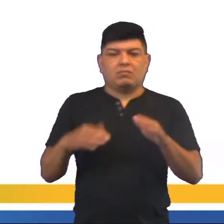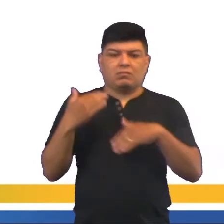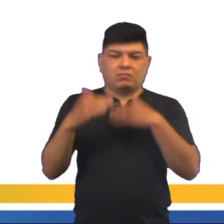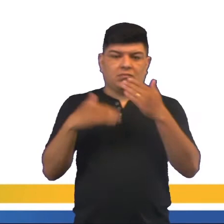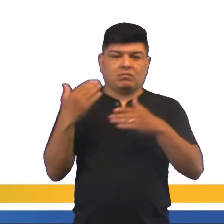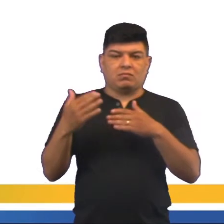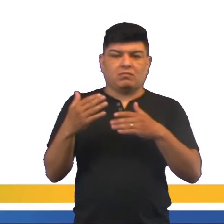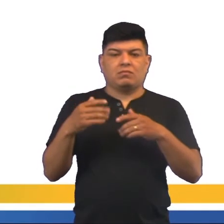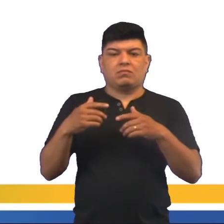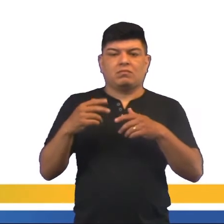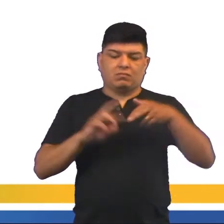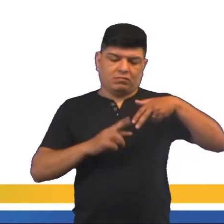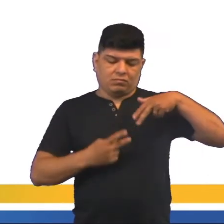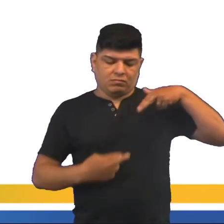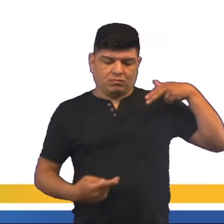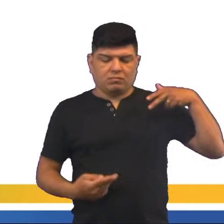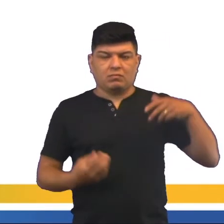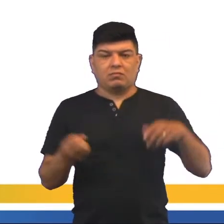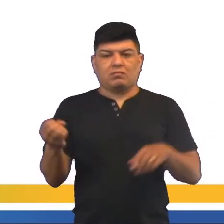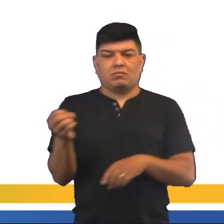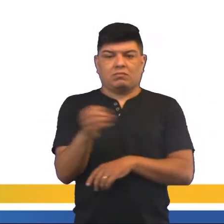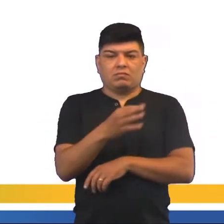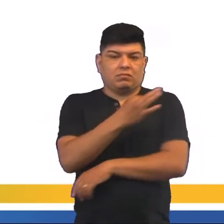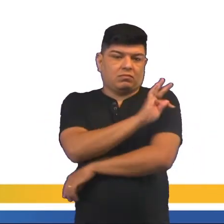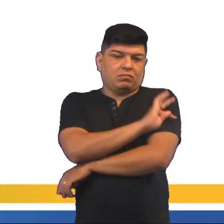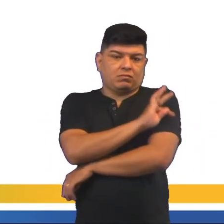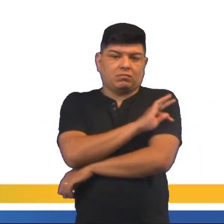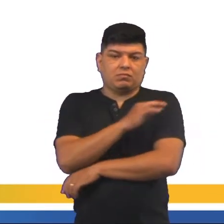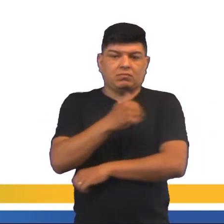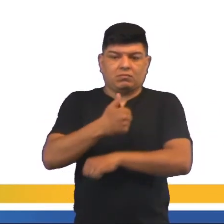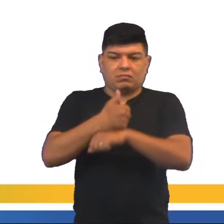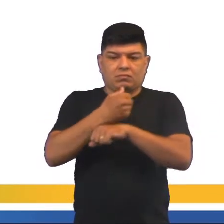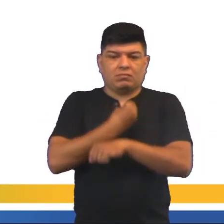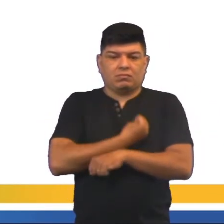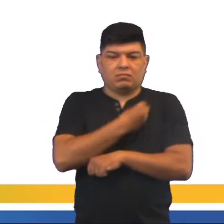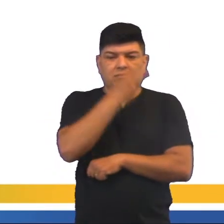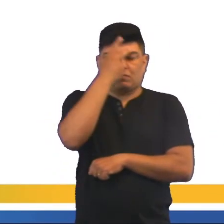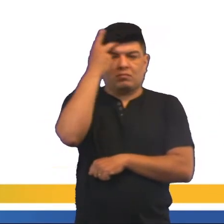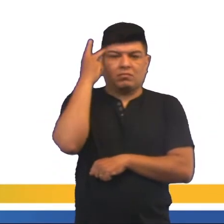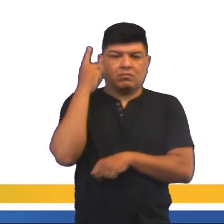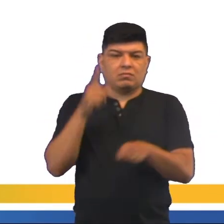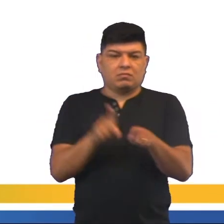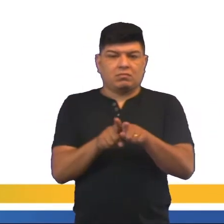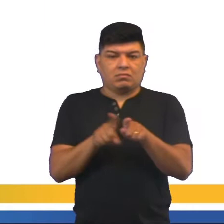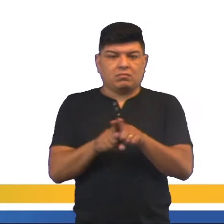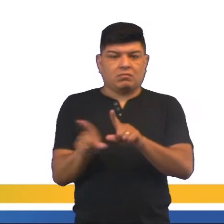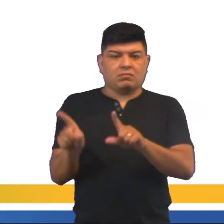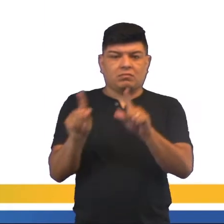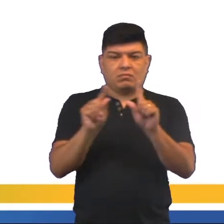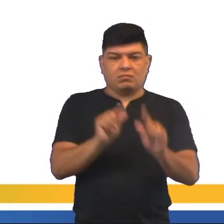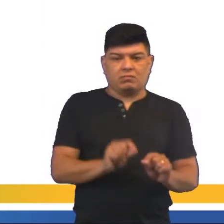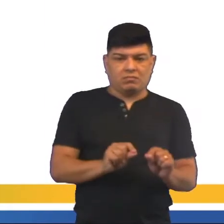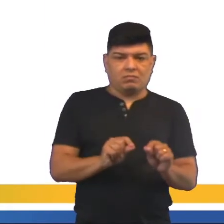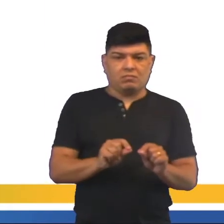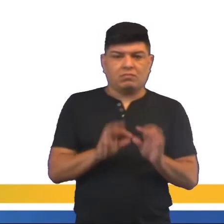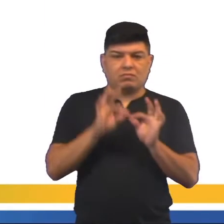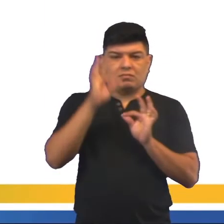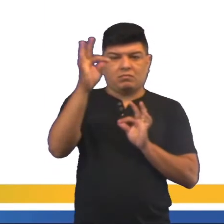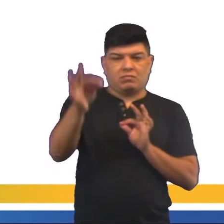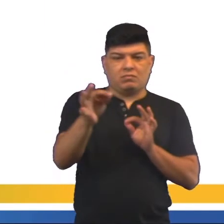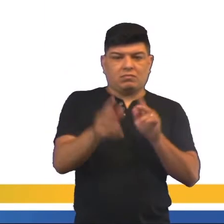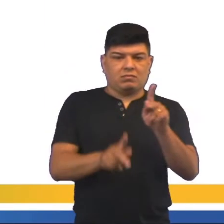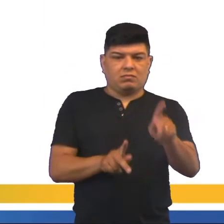área da genética, trazendo novas técnicas que melhoraram a qualidade de vida das pessoas, bem como a diminuição das distâncias